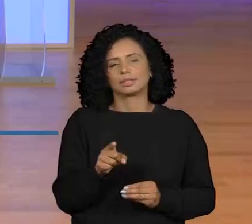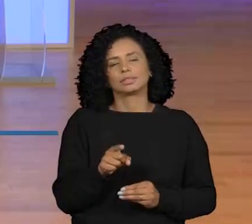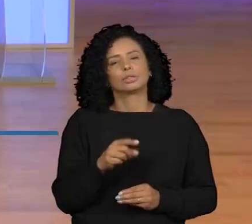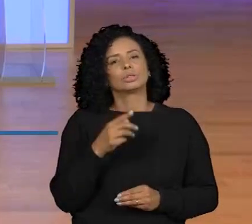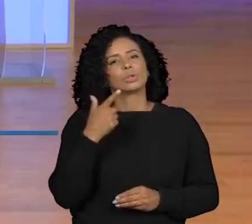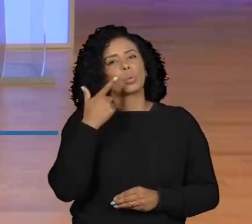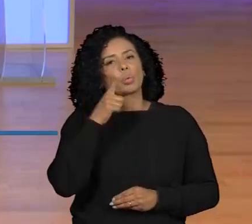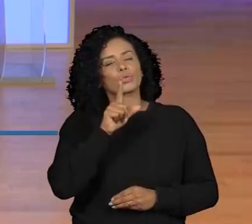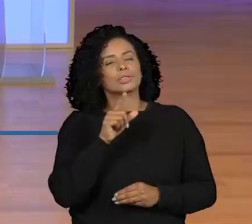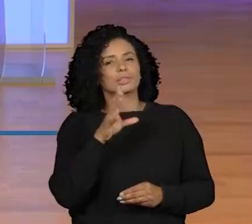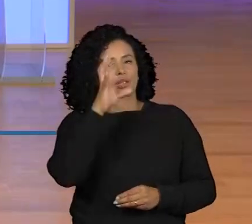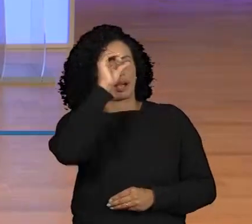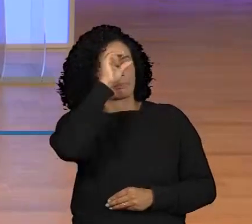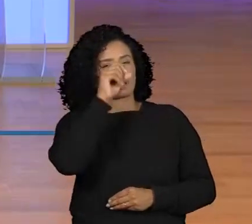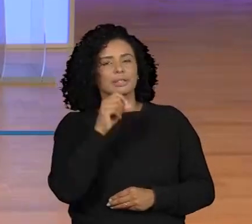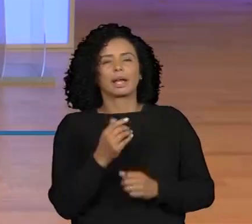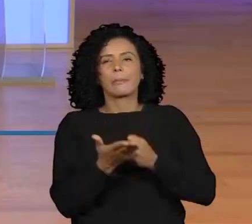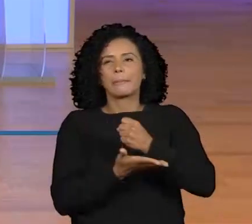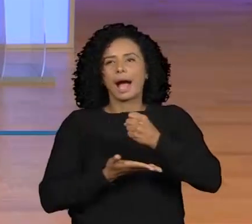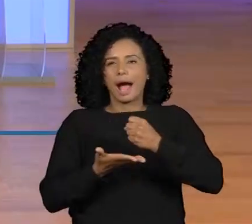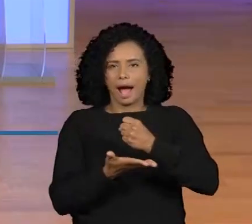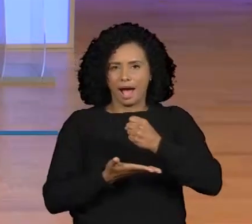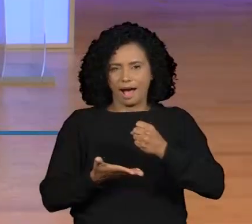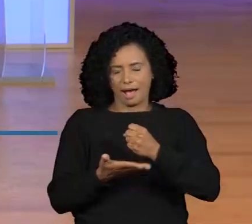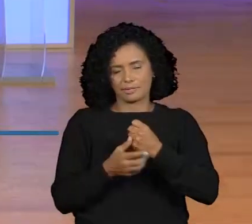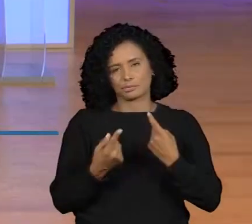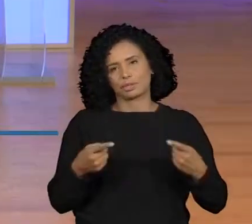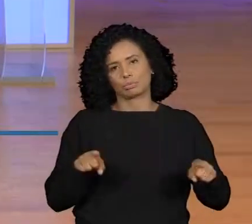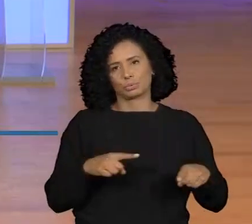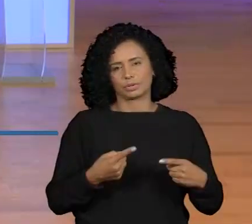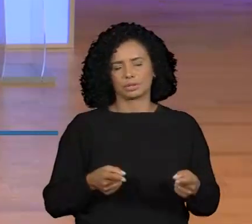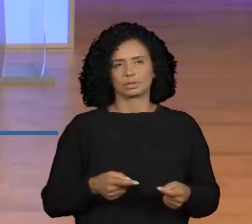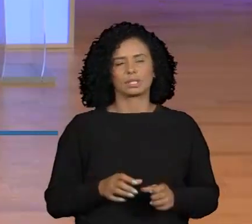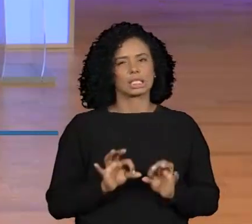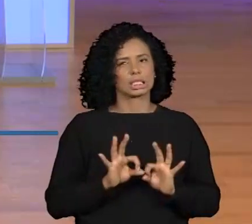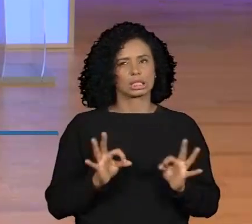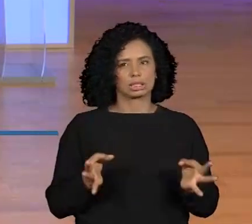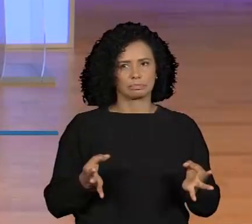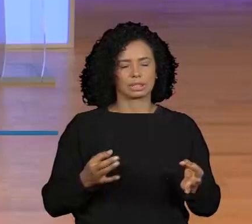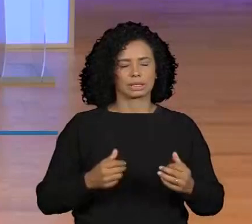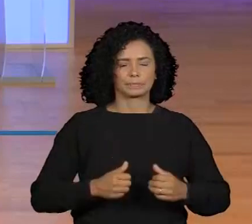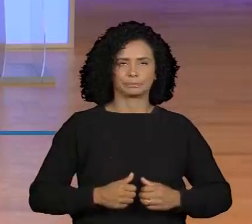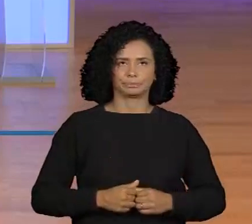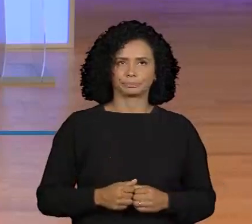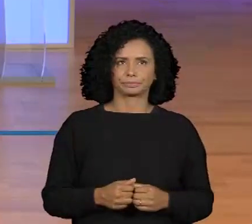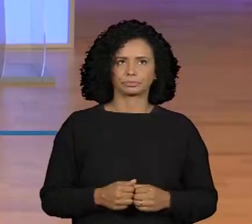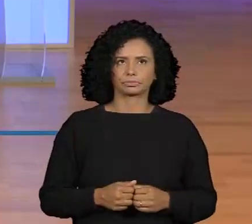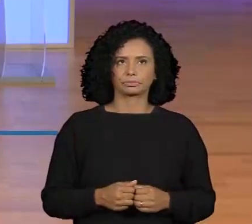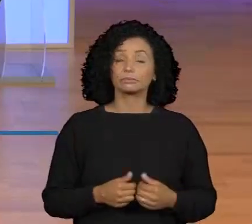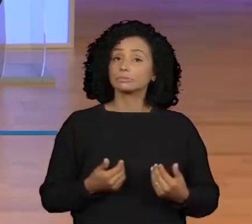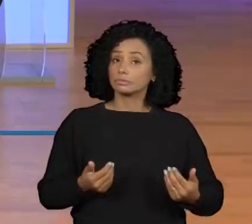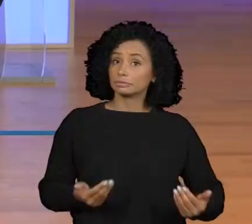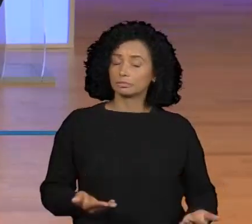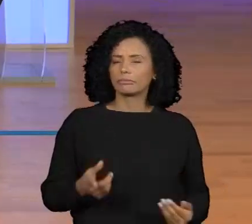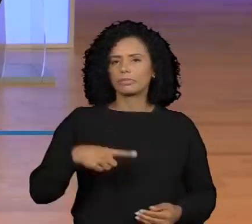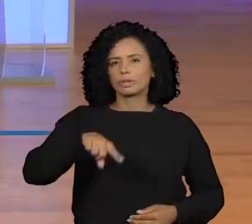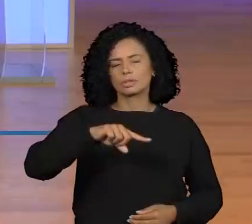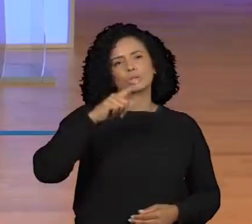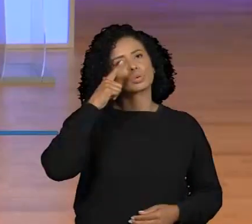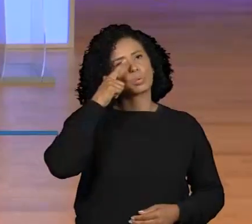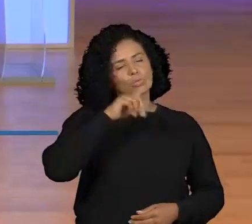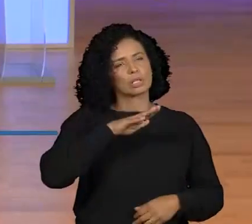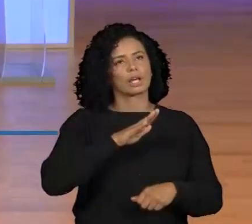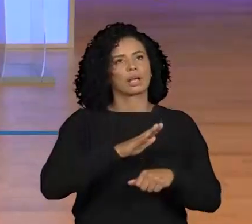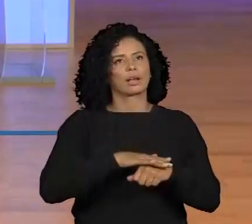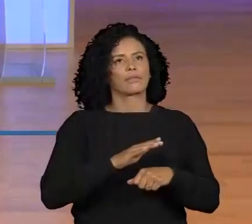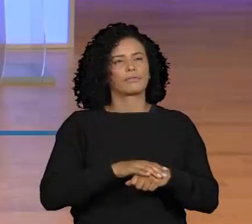da música bom a gente trabalhar e se a gente consegue trabalhar